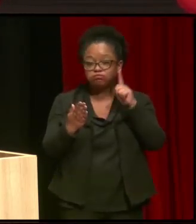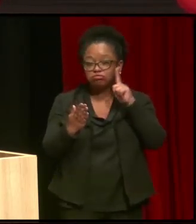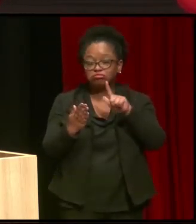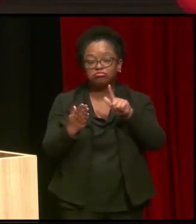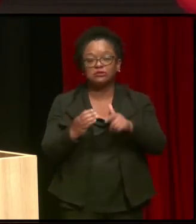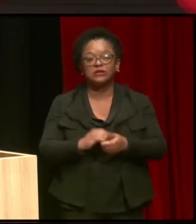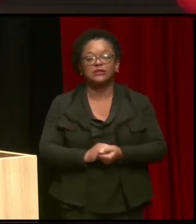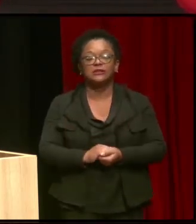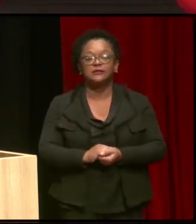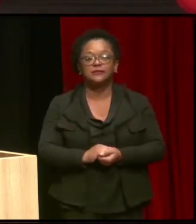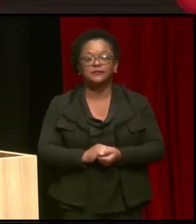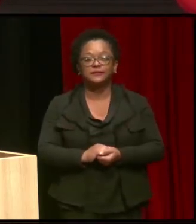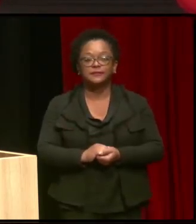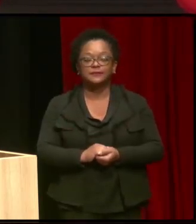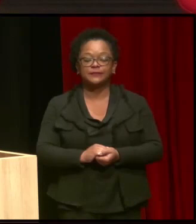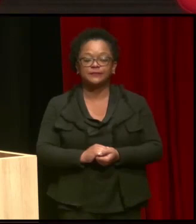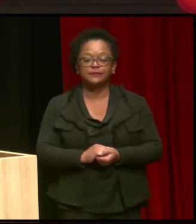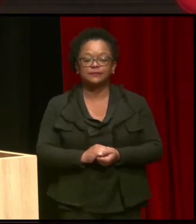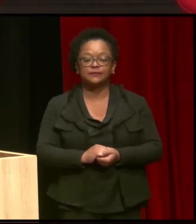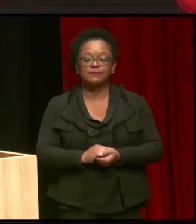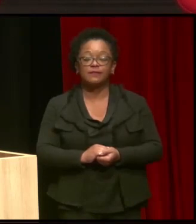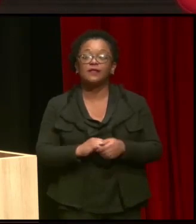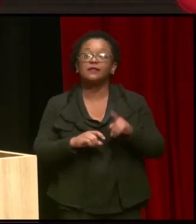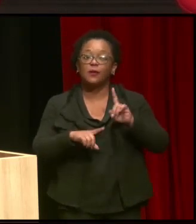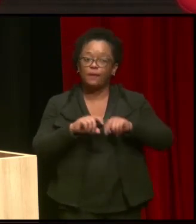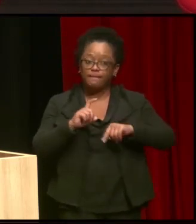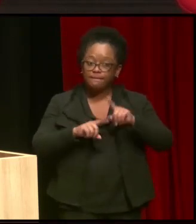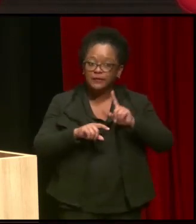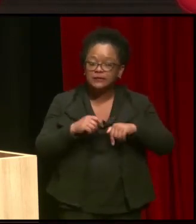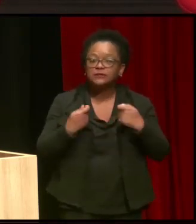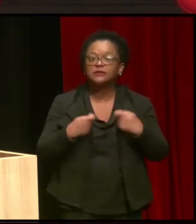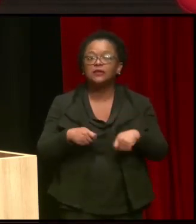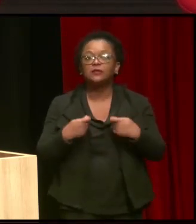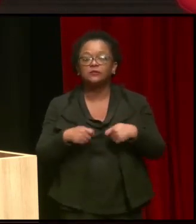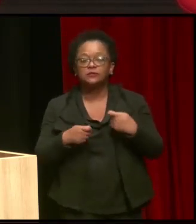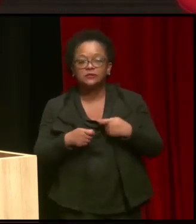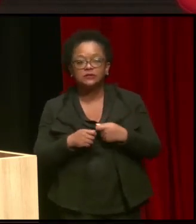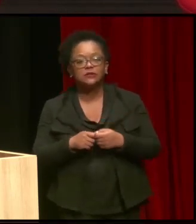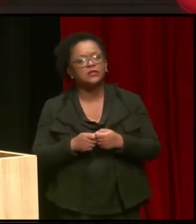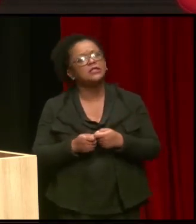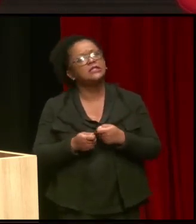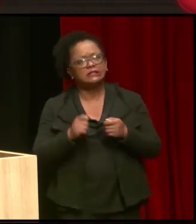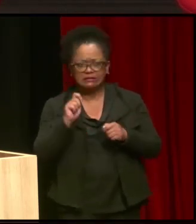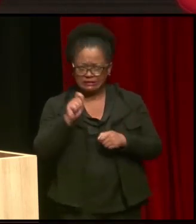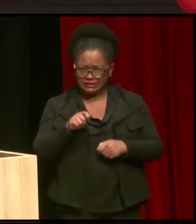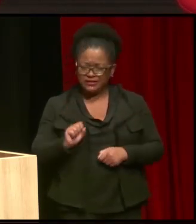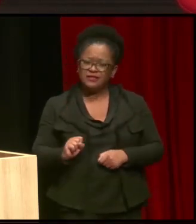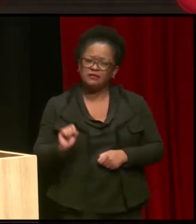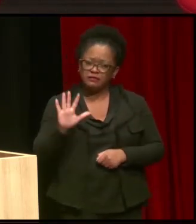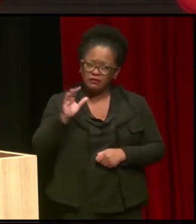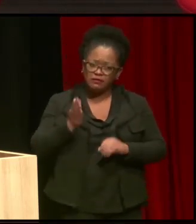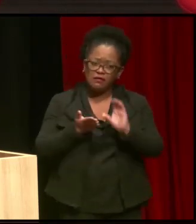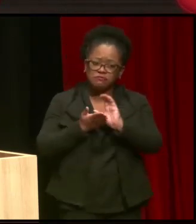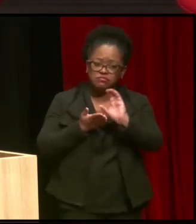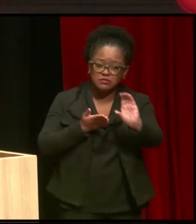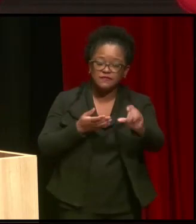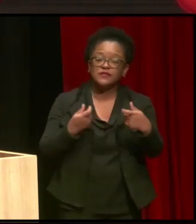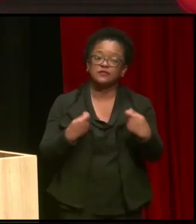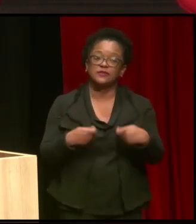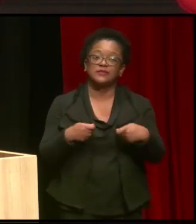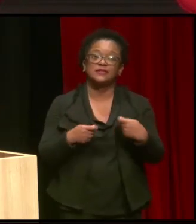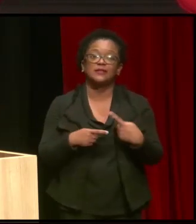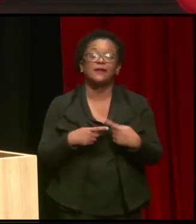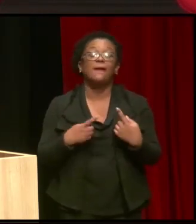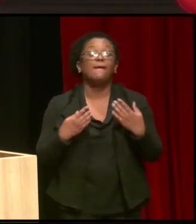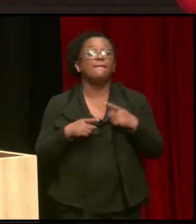assim. Então, nós temos que ter materiais, lógico que isso tudo custa dinheiro, mas são coisas que ajudam, mas a gente geralmente